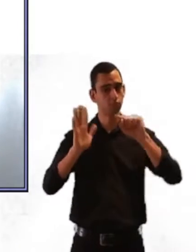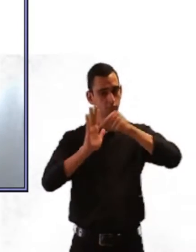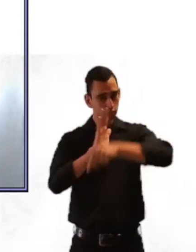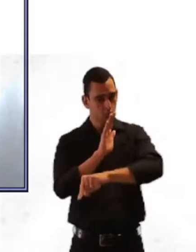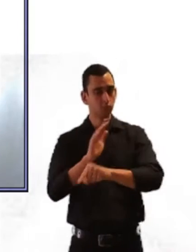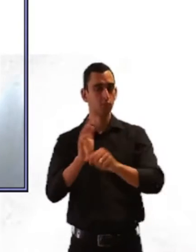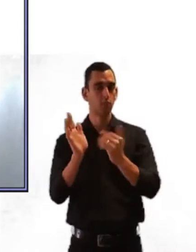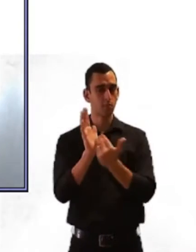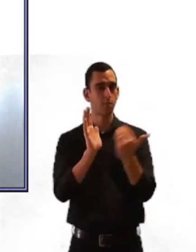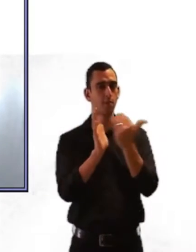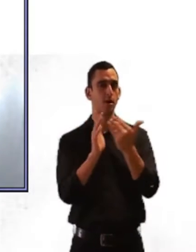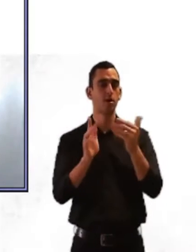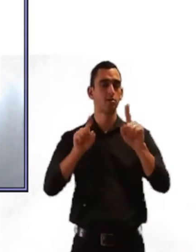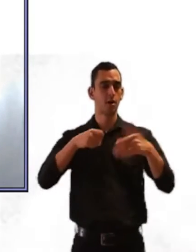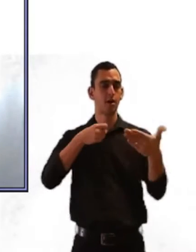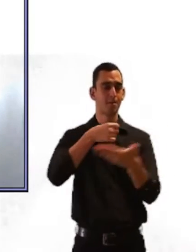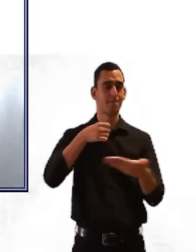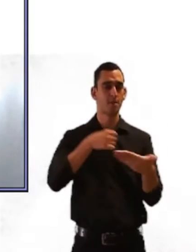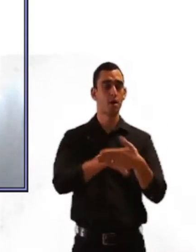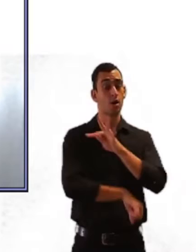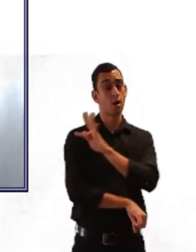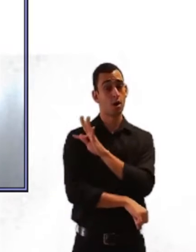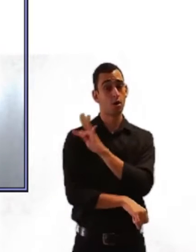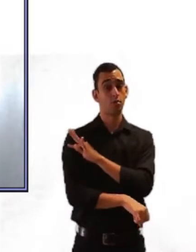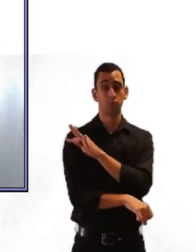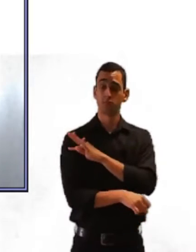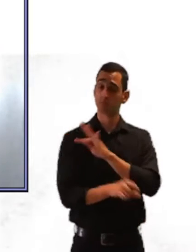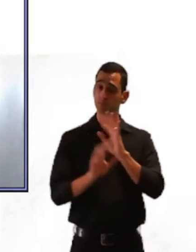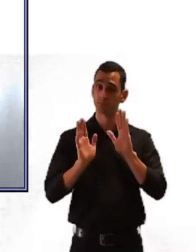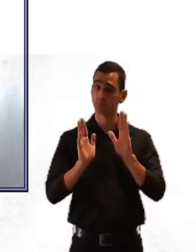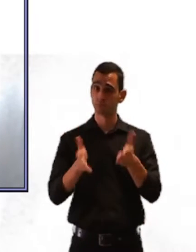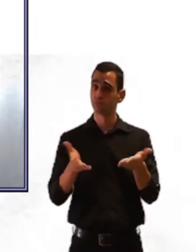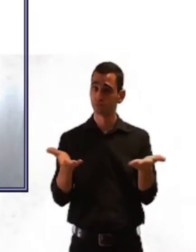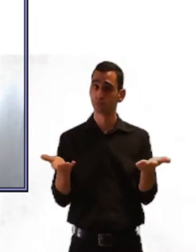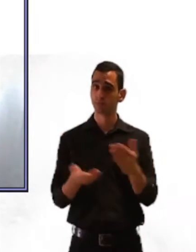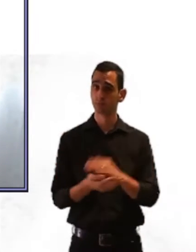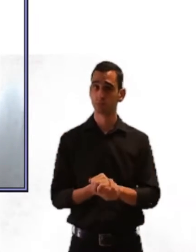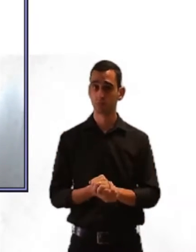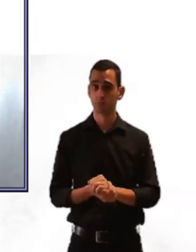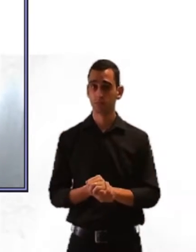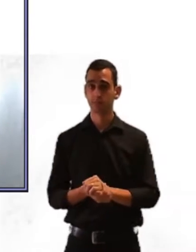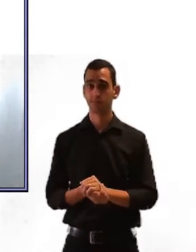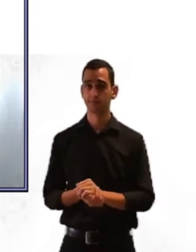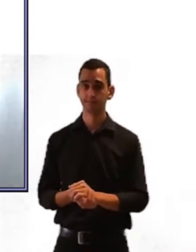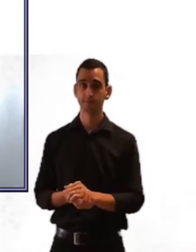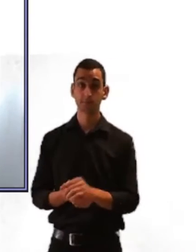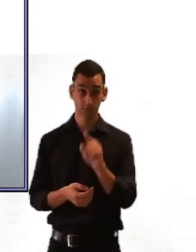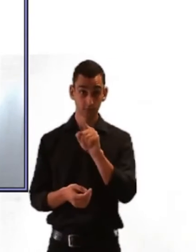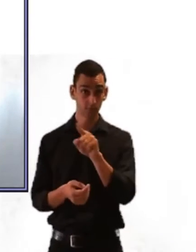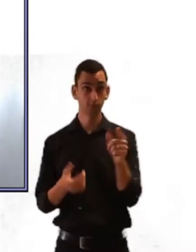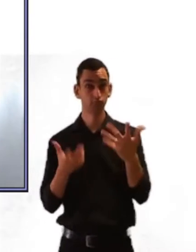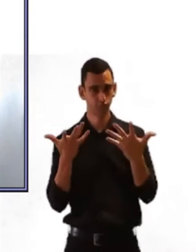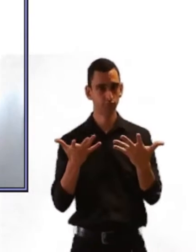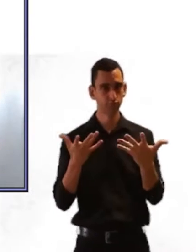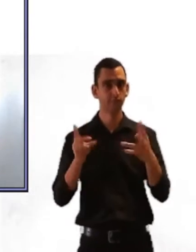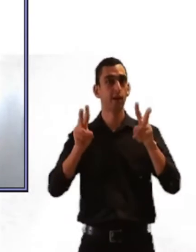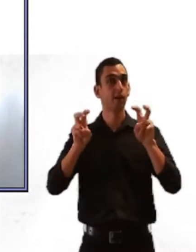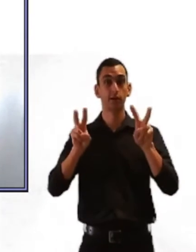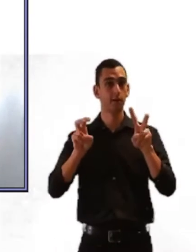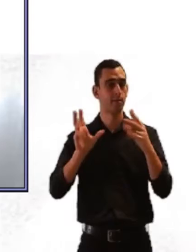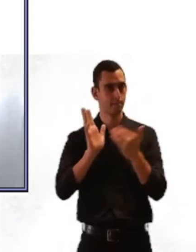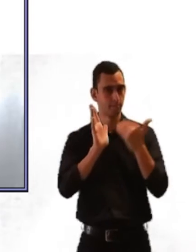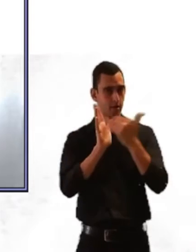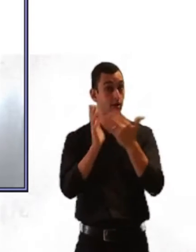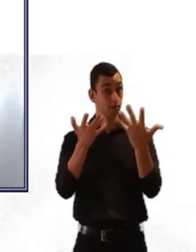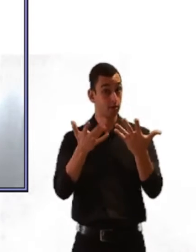base para construir essa ideia das formas de pensar. Então, para quem se interessar, vale muito a